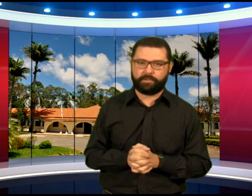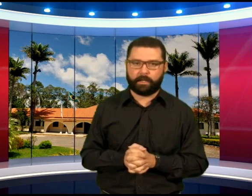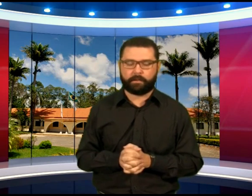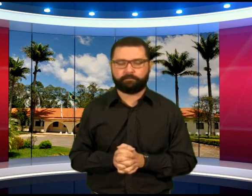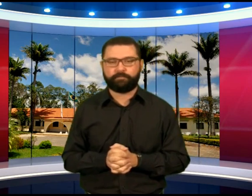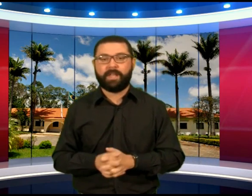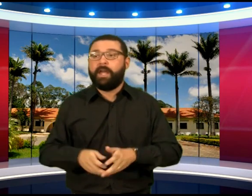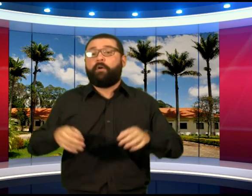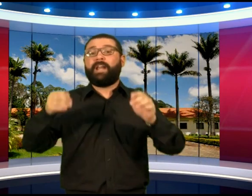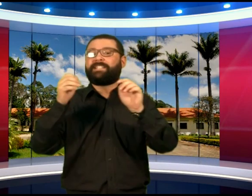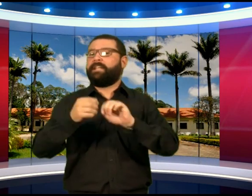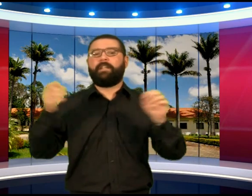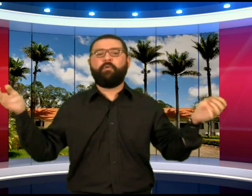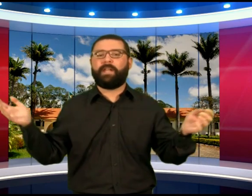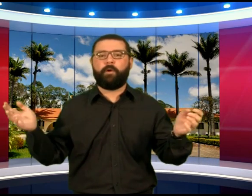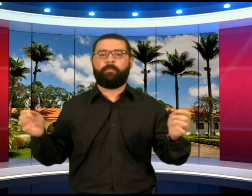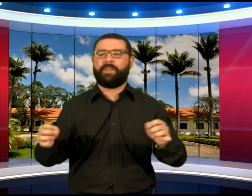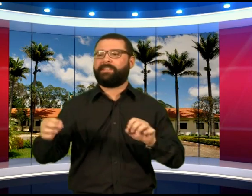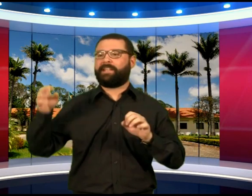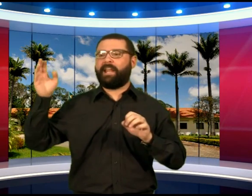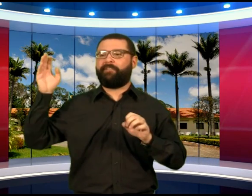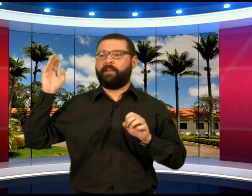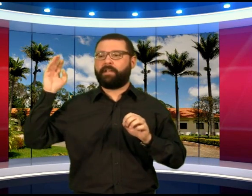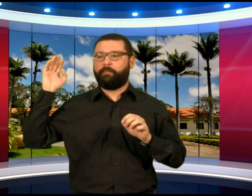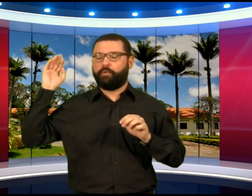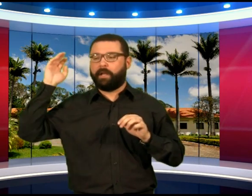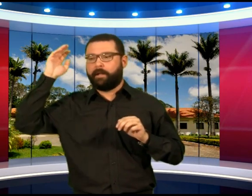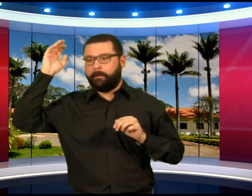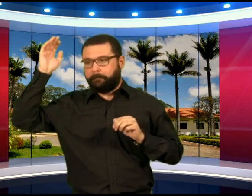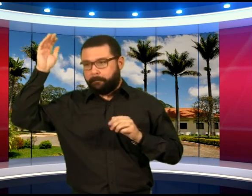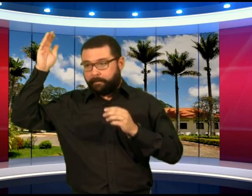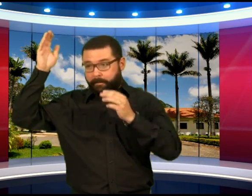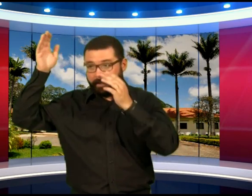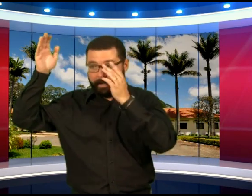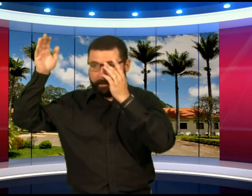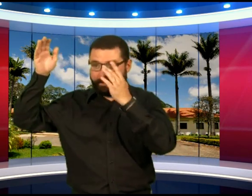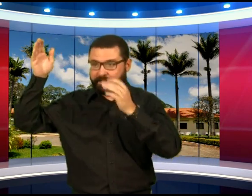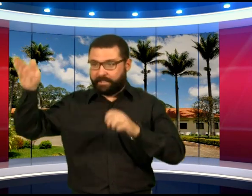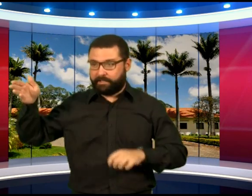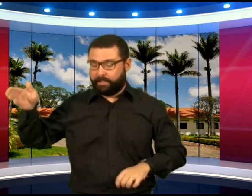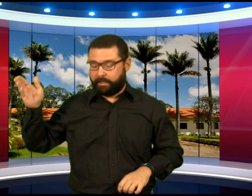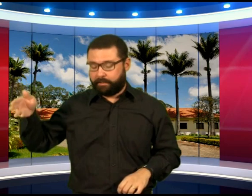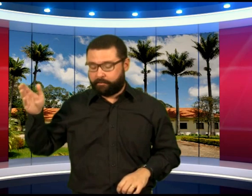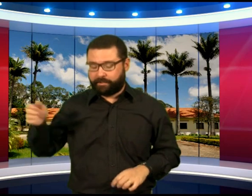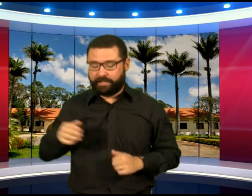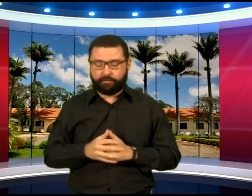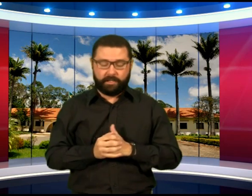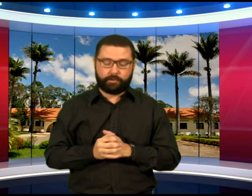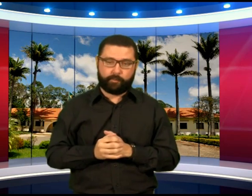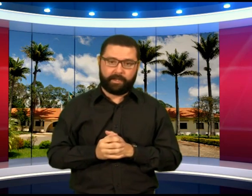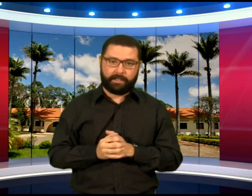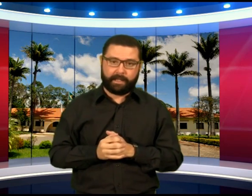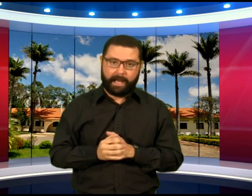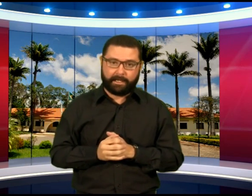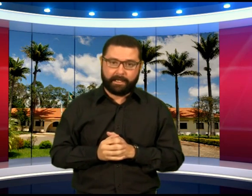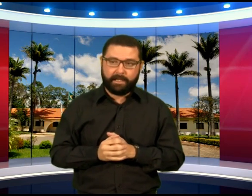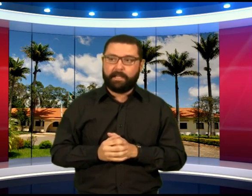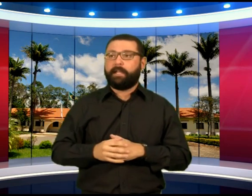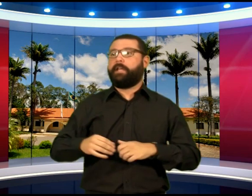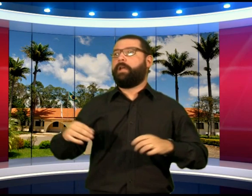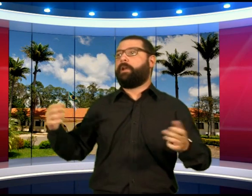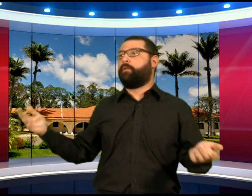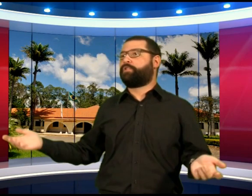esse 10%. Agora, se não deu, se está lá falando que a bula precisa de 400 litros por